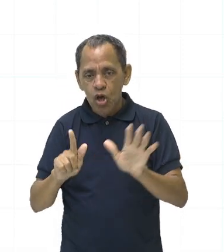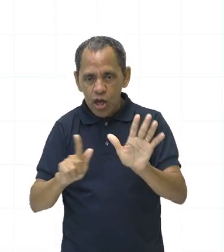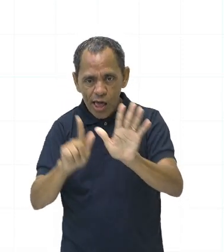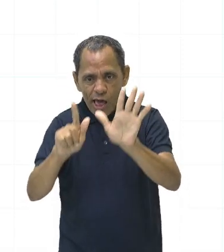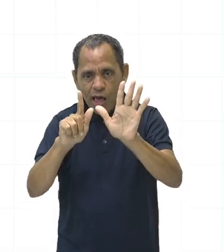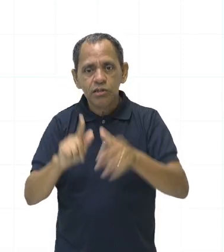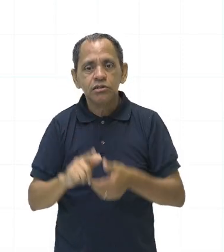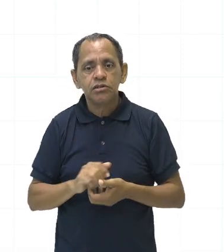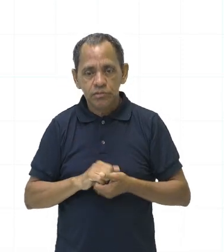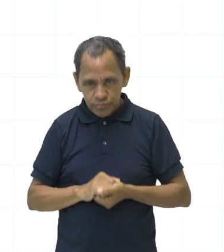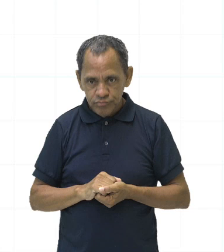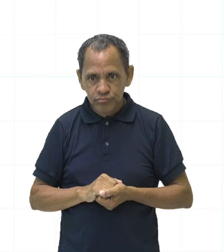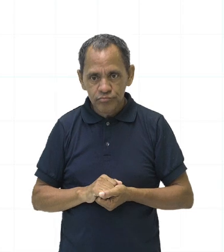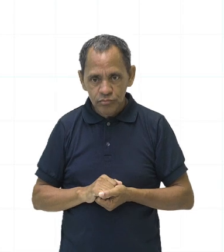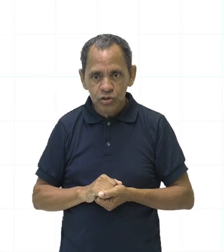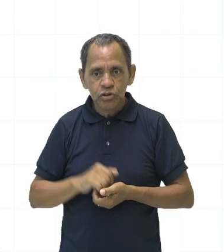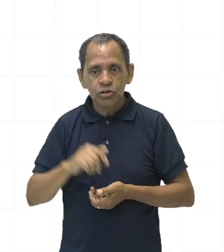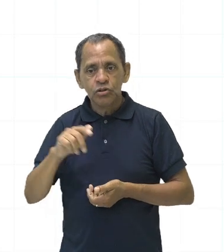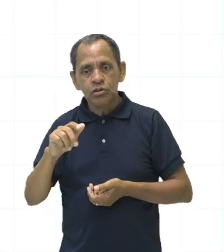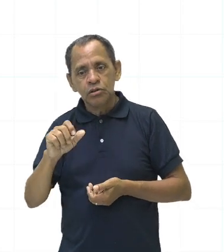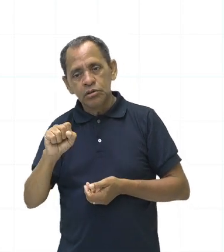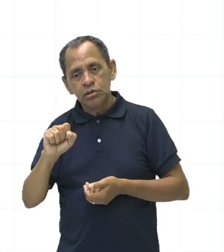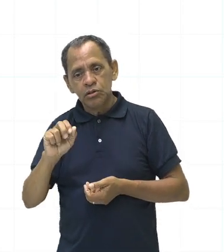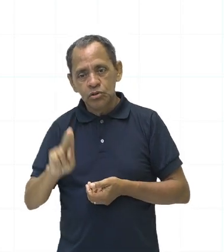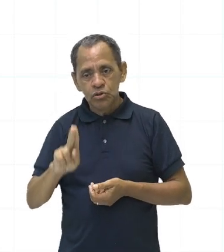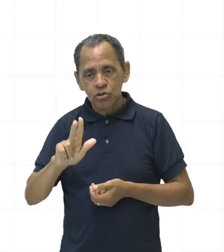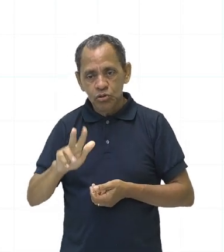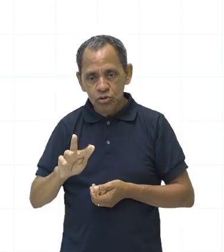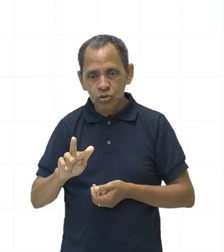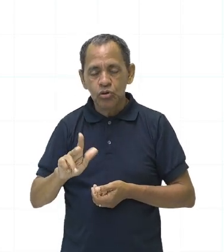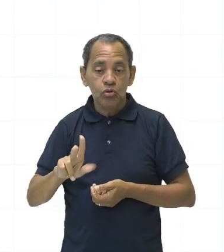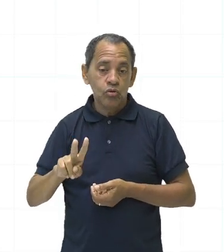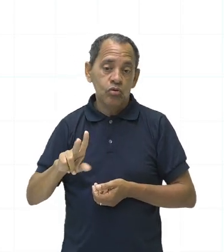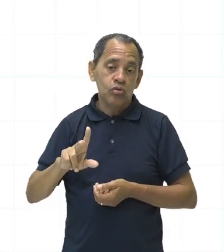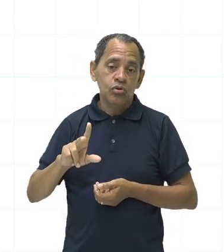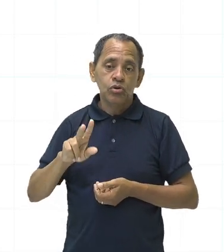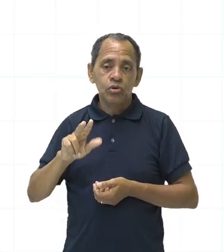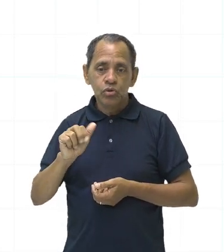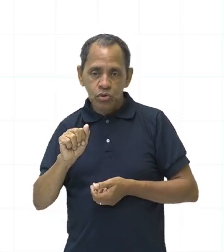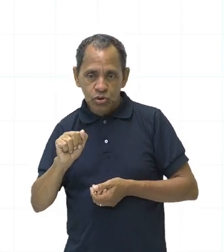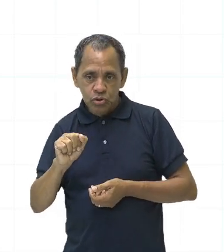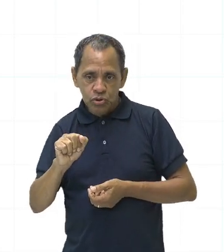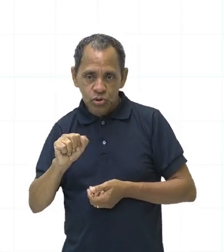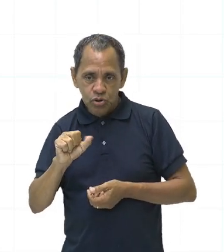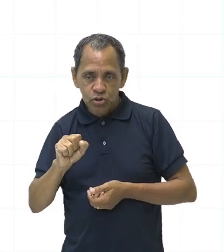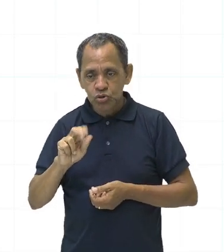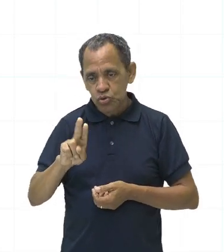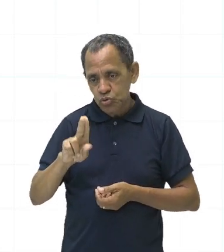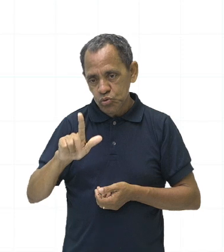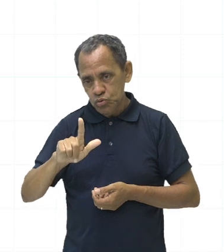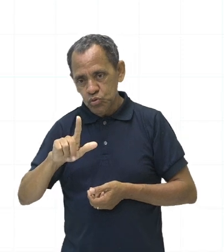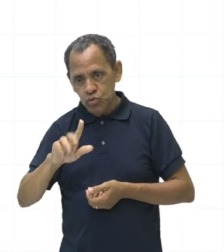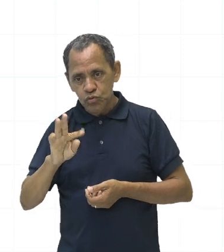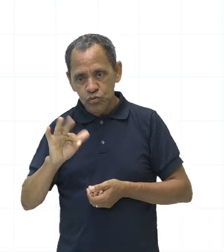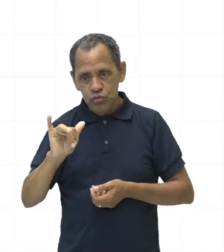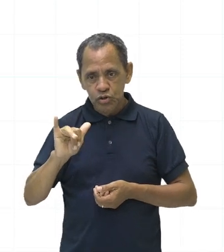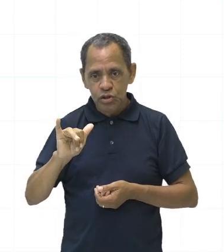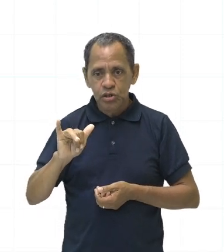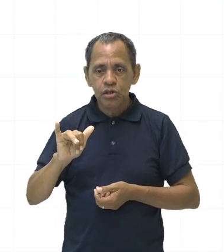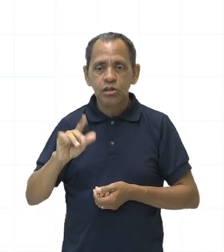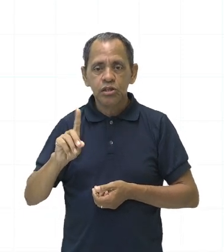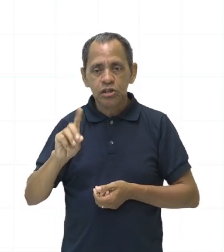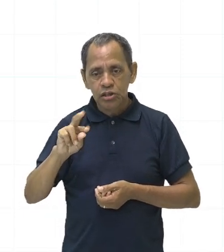sulfatos, e também artificiais, que são aqueles esgotos domésticos e industriais. O padrão de potabilidade da